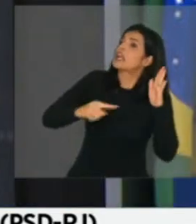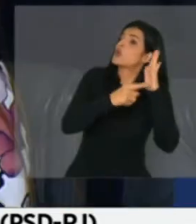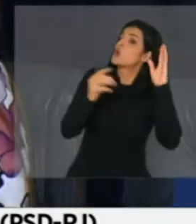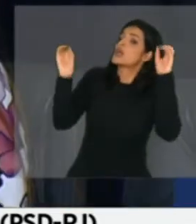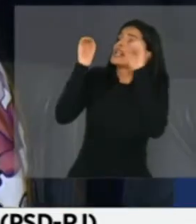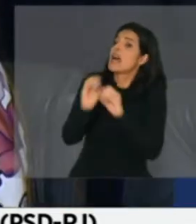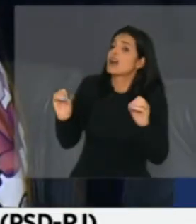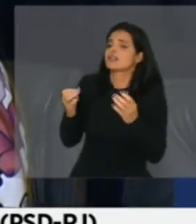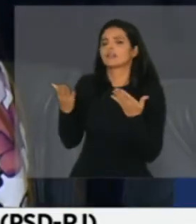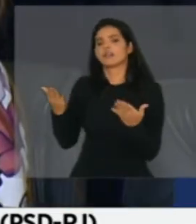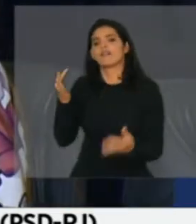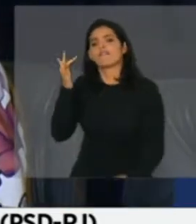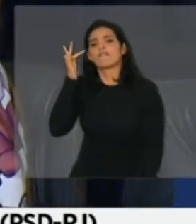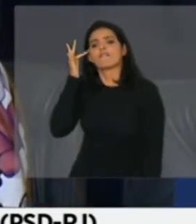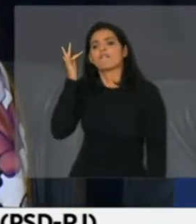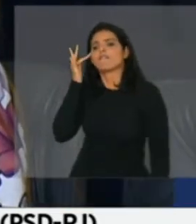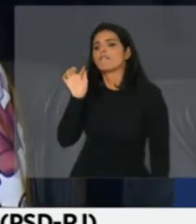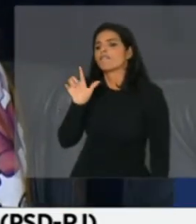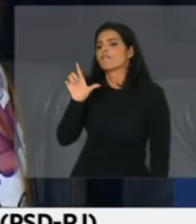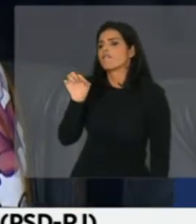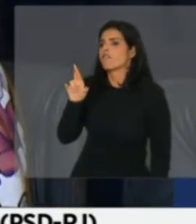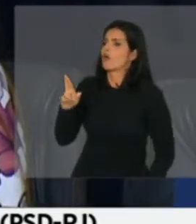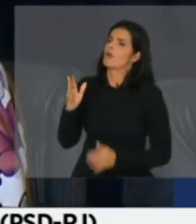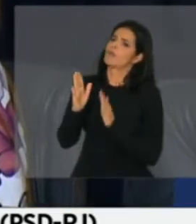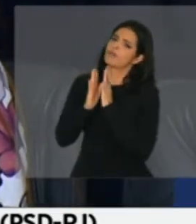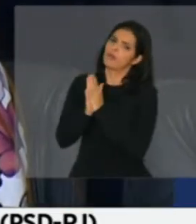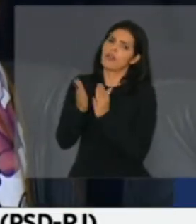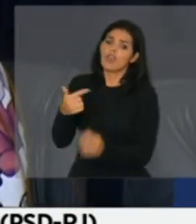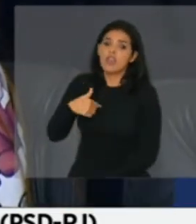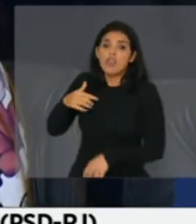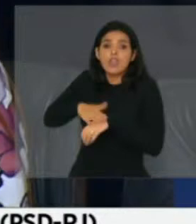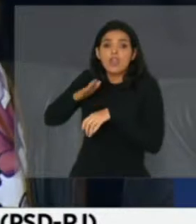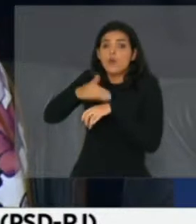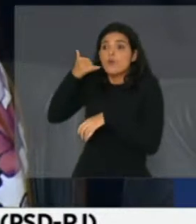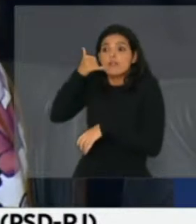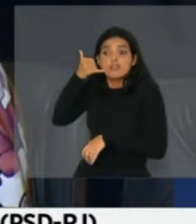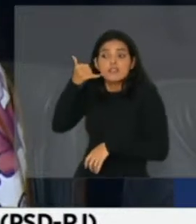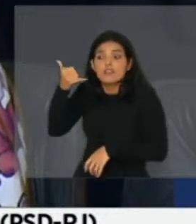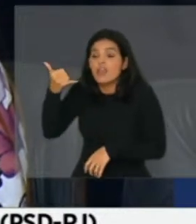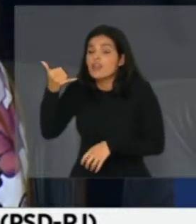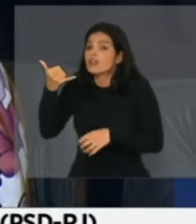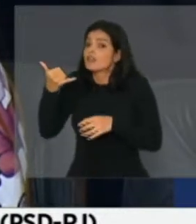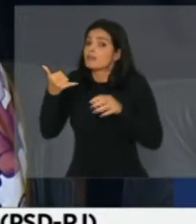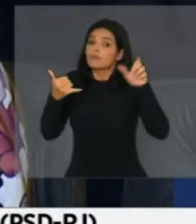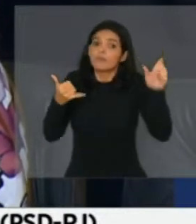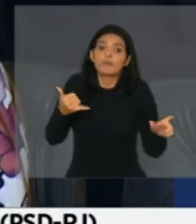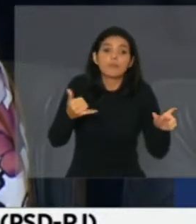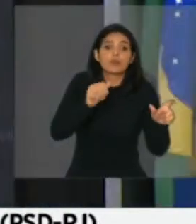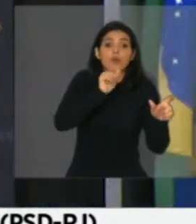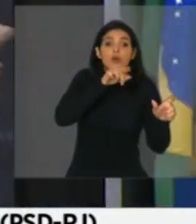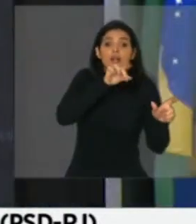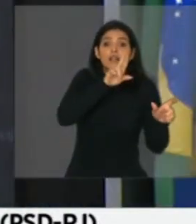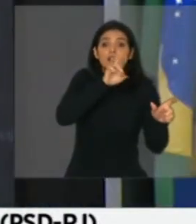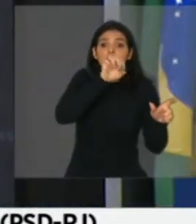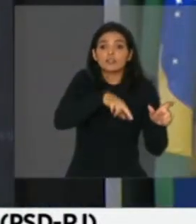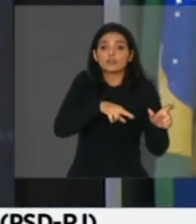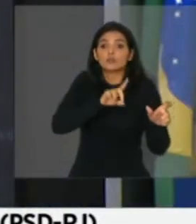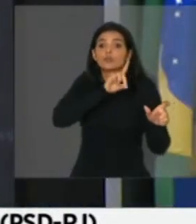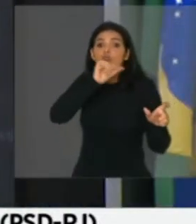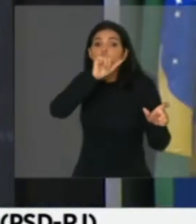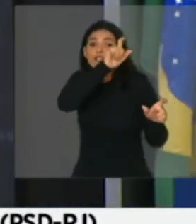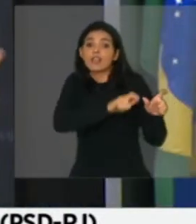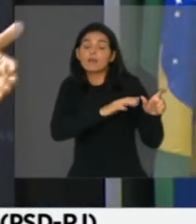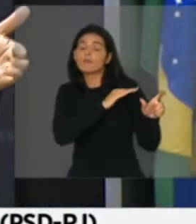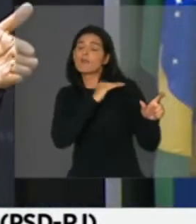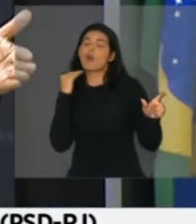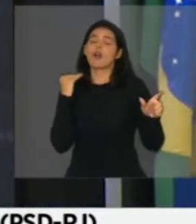Flor, eu liguei para o celular do Anderson, Flor, no dia da morte dele,